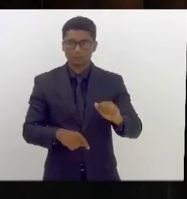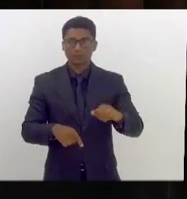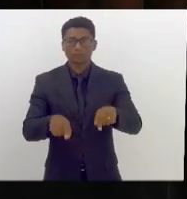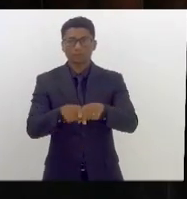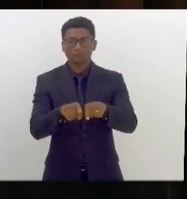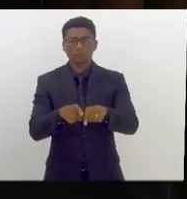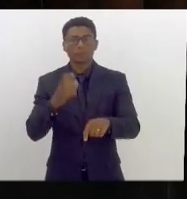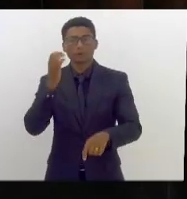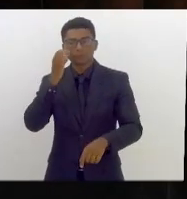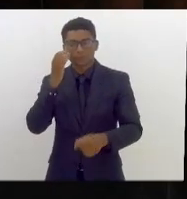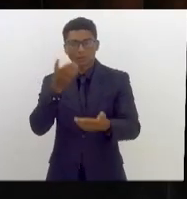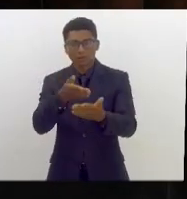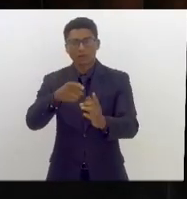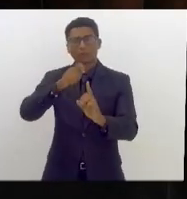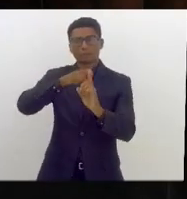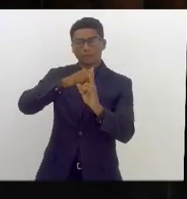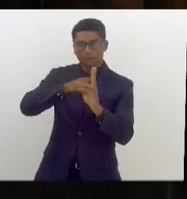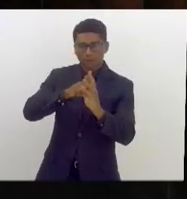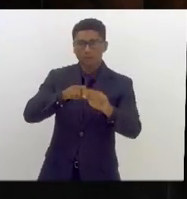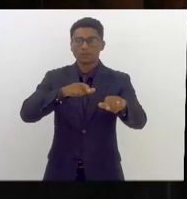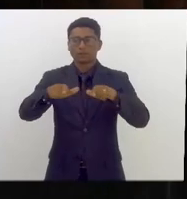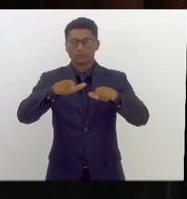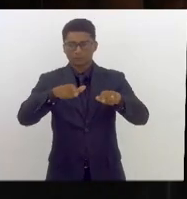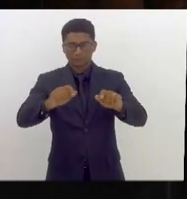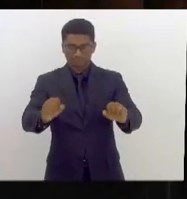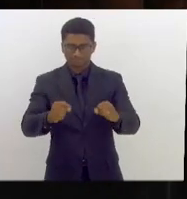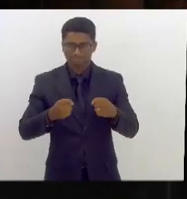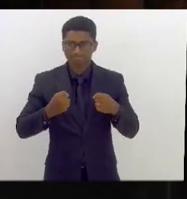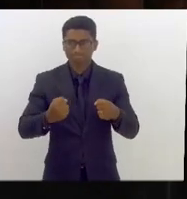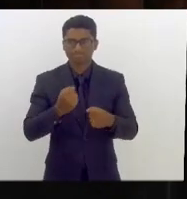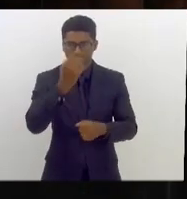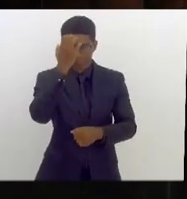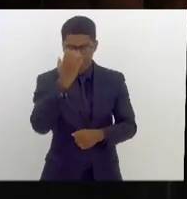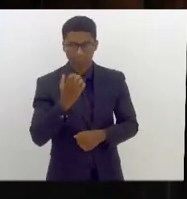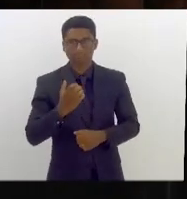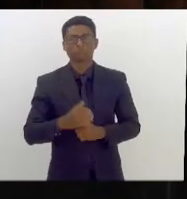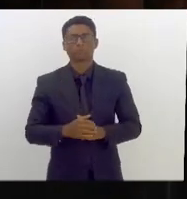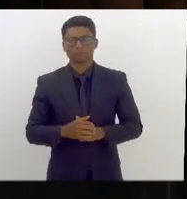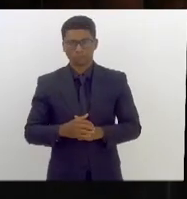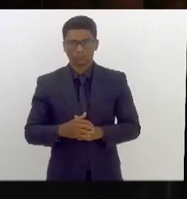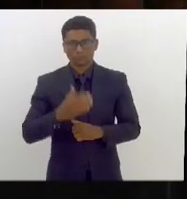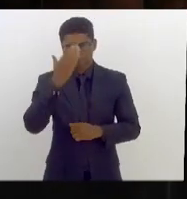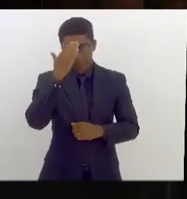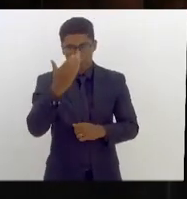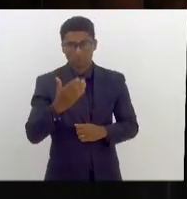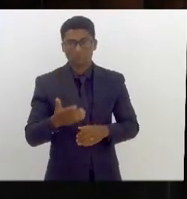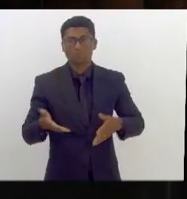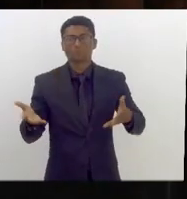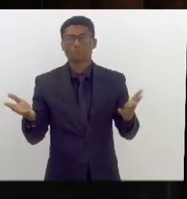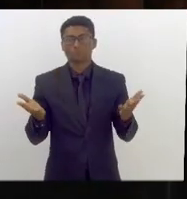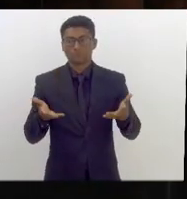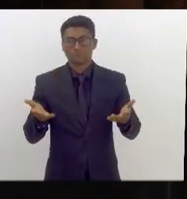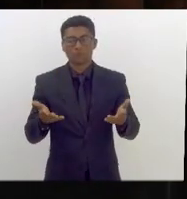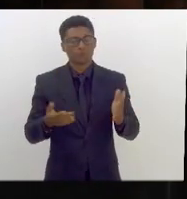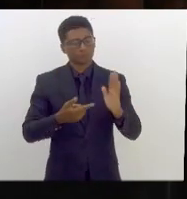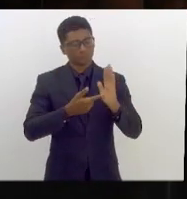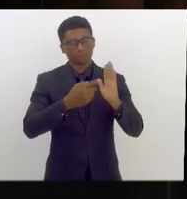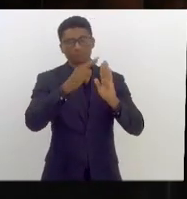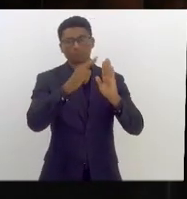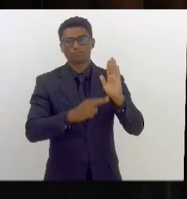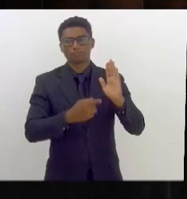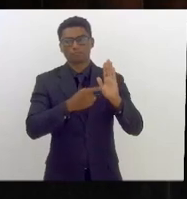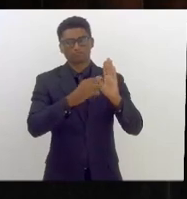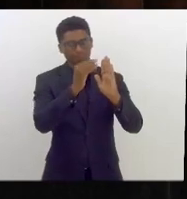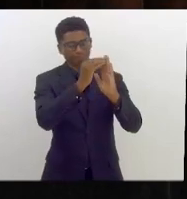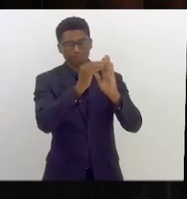meses de trabalho que foram feitos com afinco, com seriedade, e que nos trouxe agora uma produção robusta que